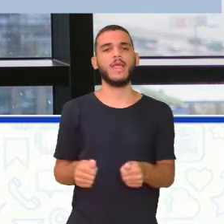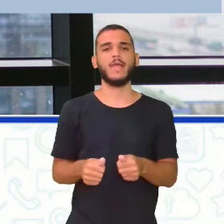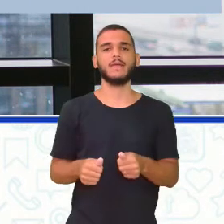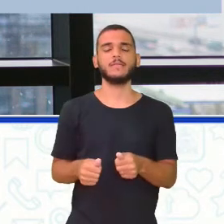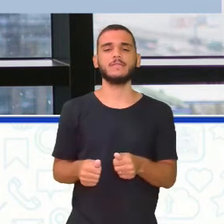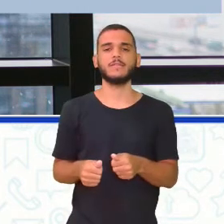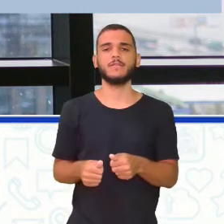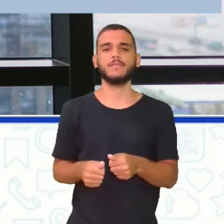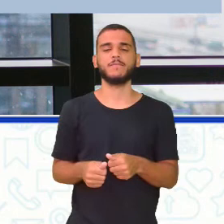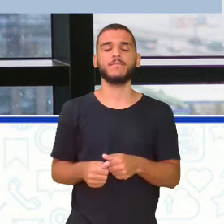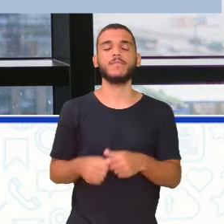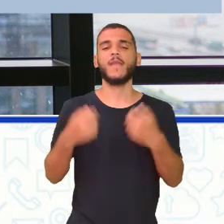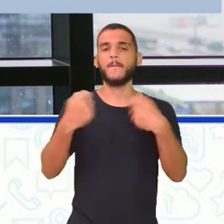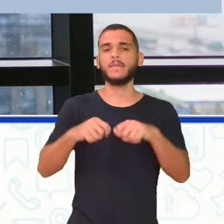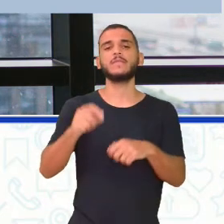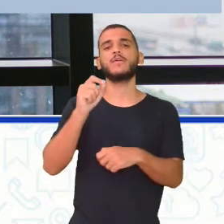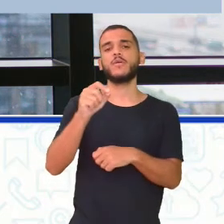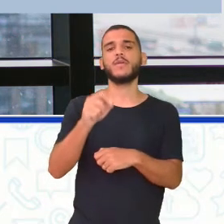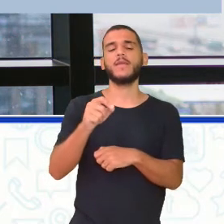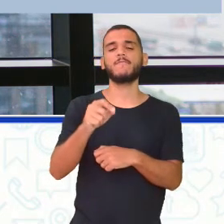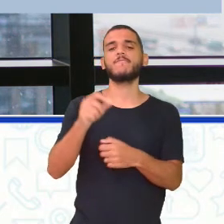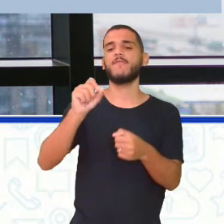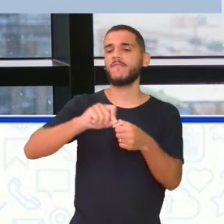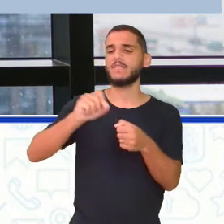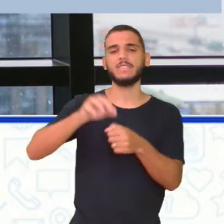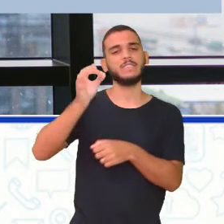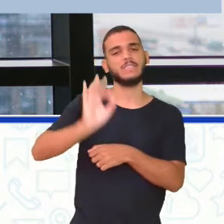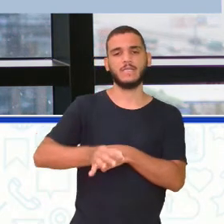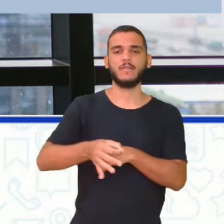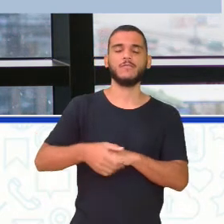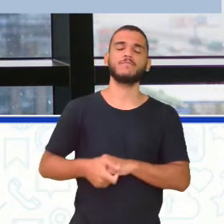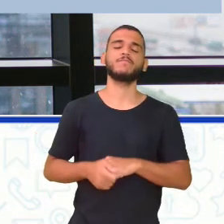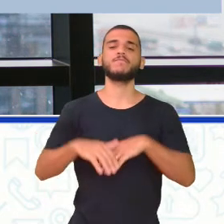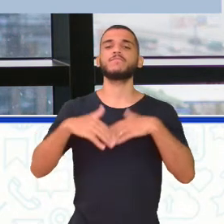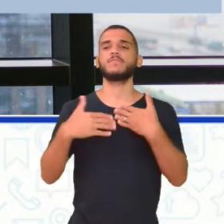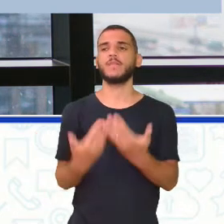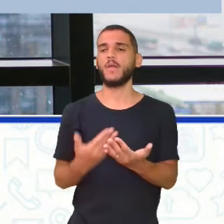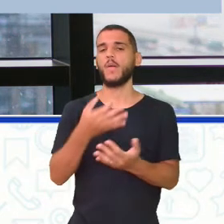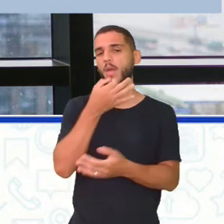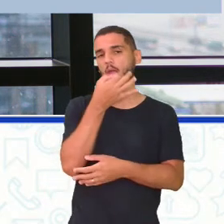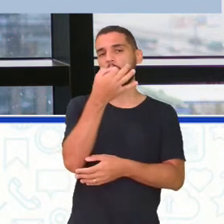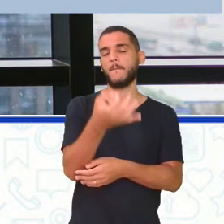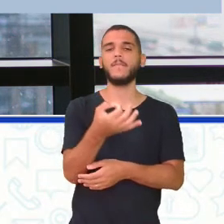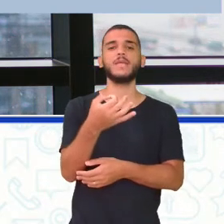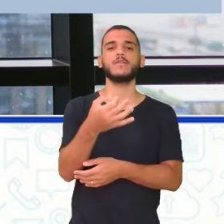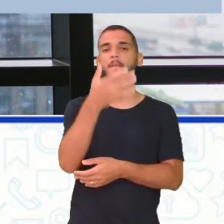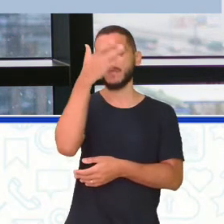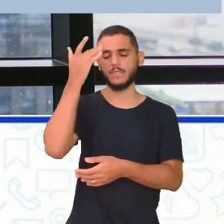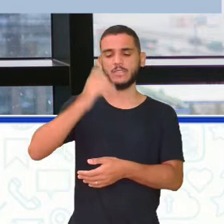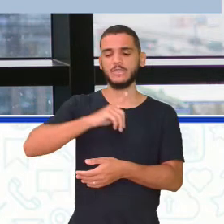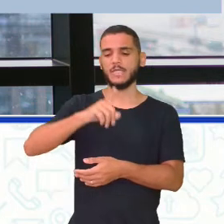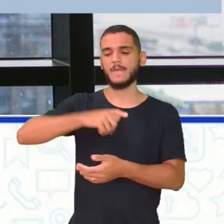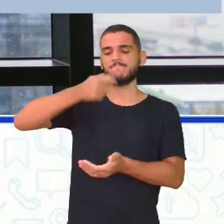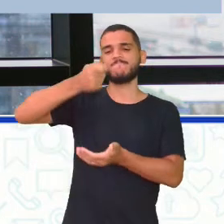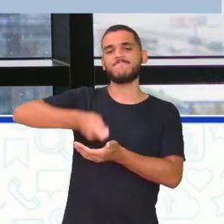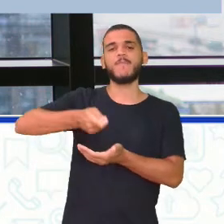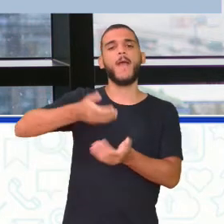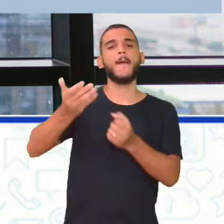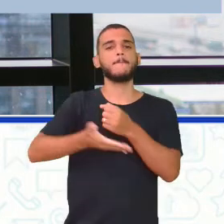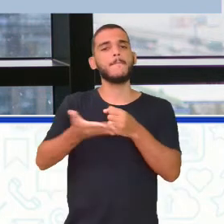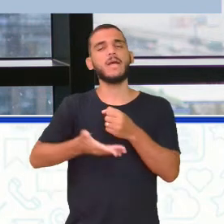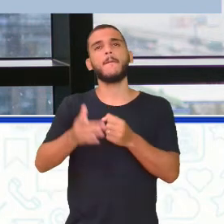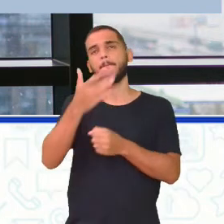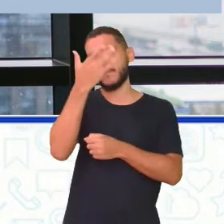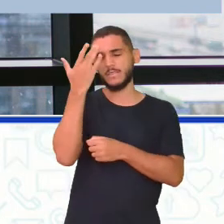que precisa ser feito dessa forma, tá? Então, o argumento de autoridade vai ser aquela pessoa que a gente estava